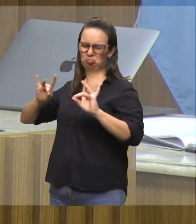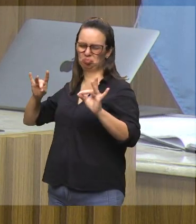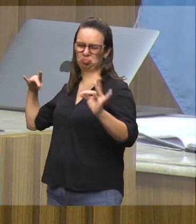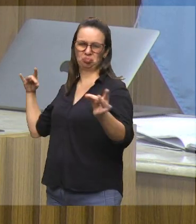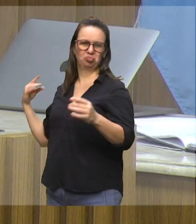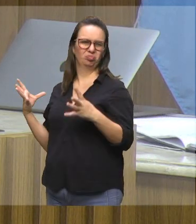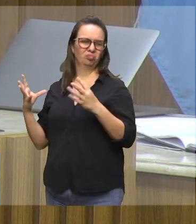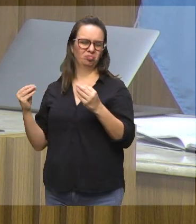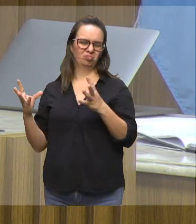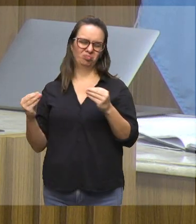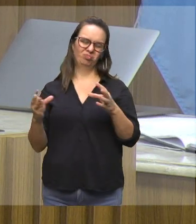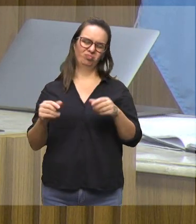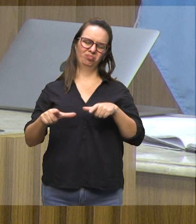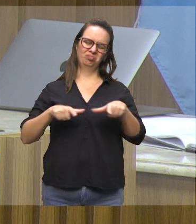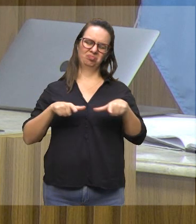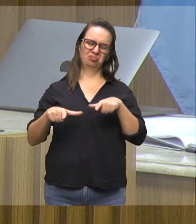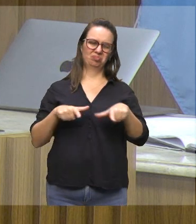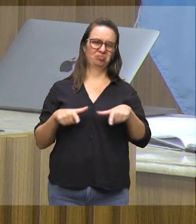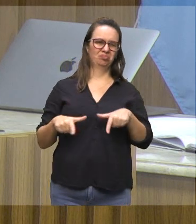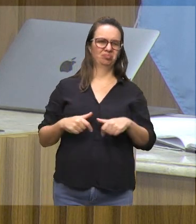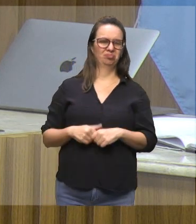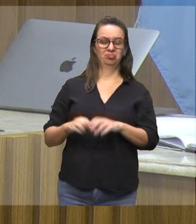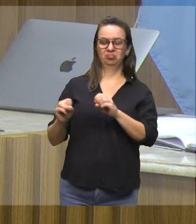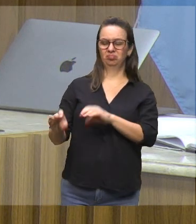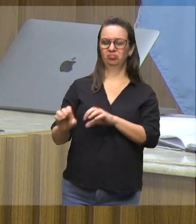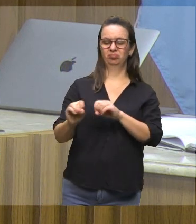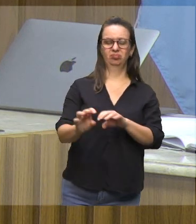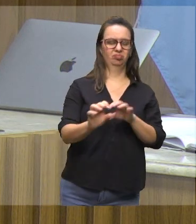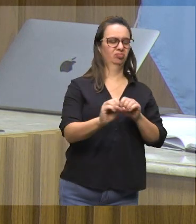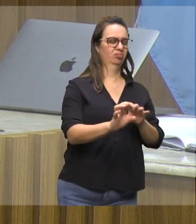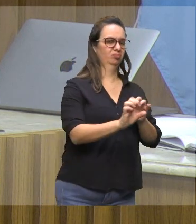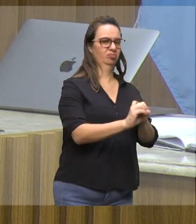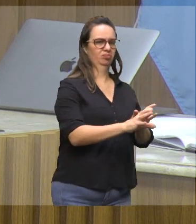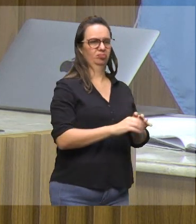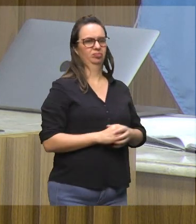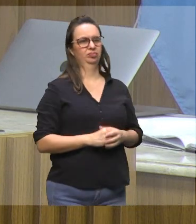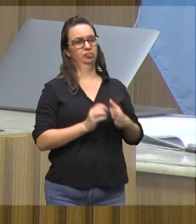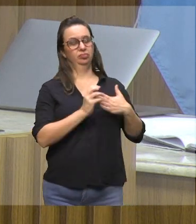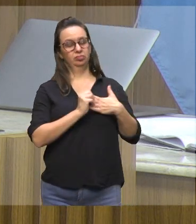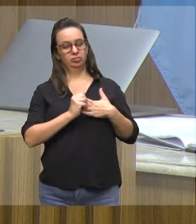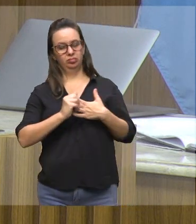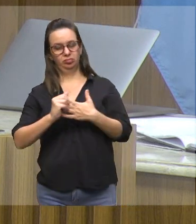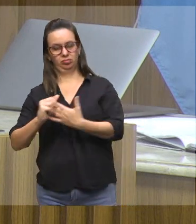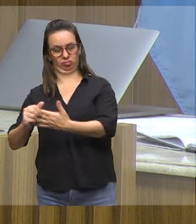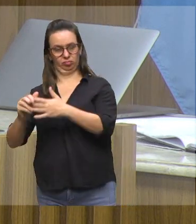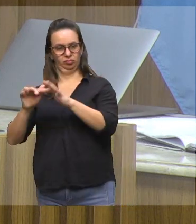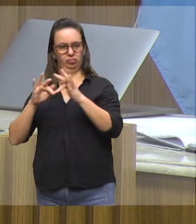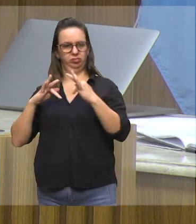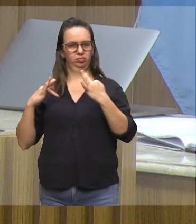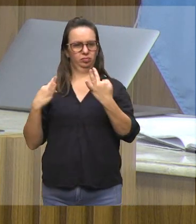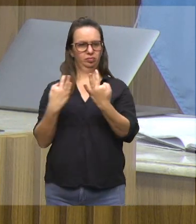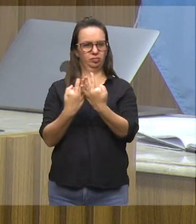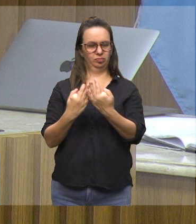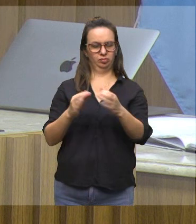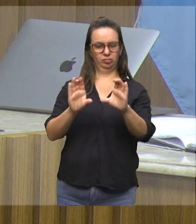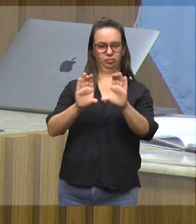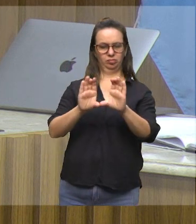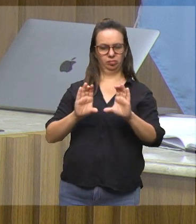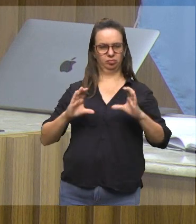de muita conscientização, levando para as nossas famílias, para a nossa